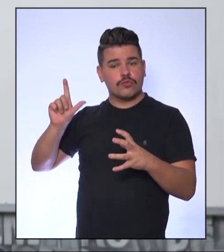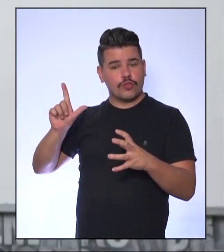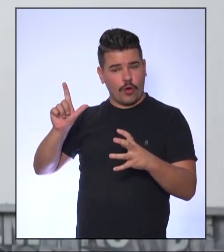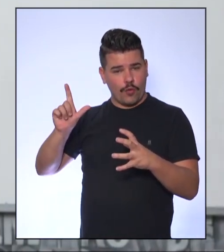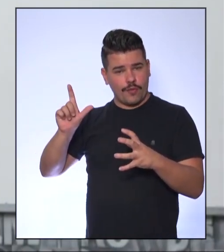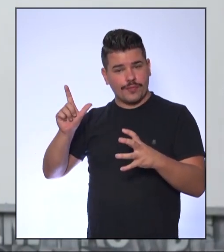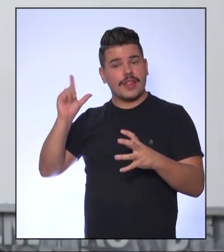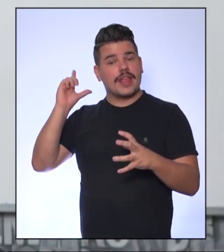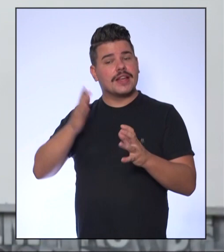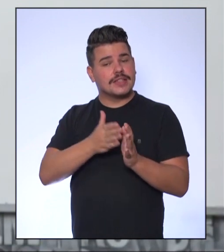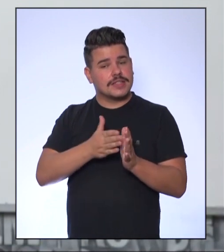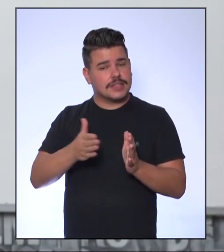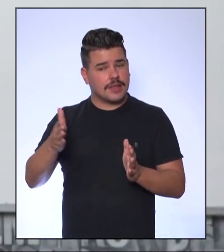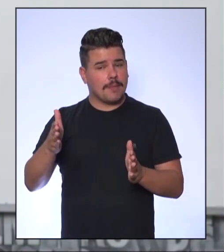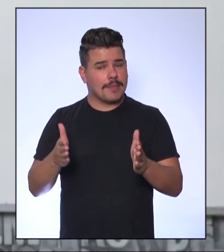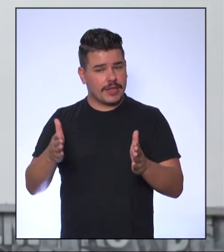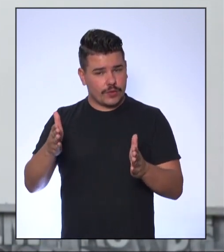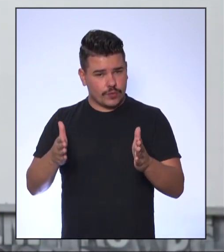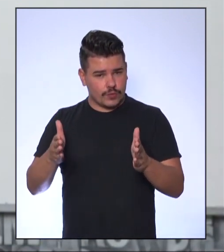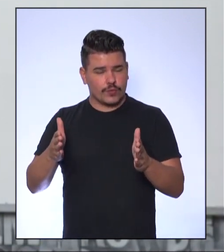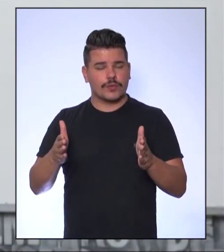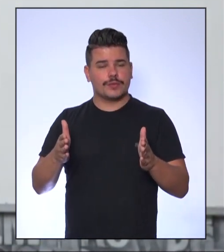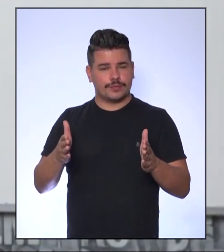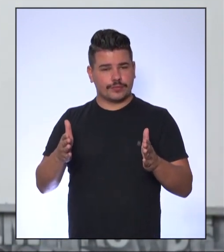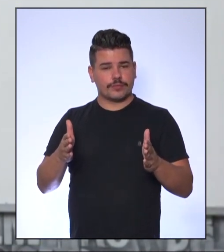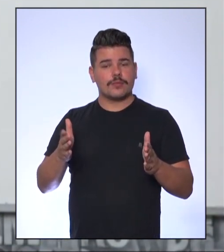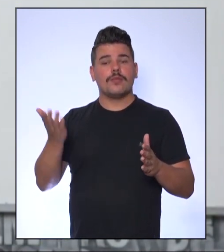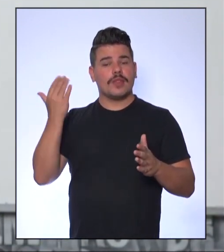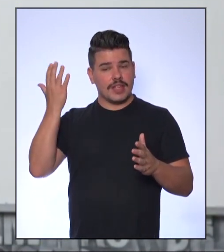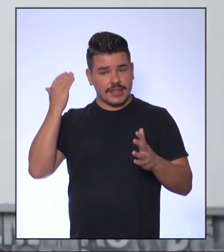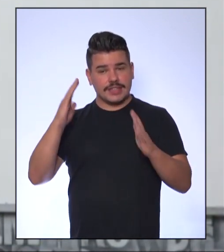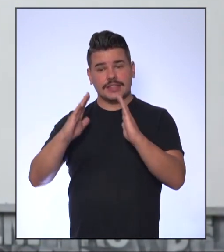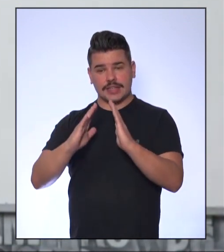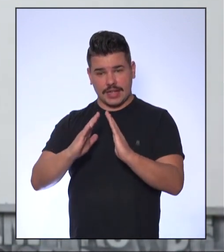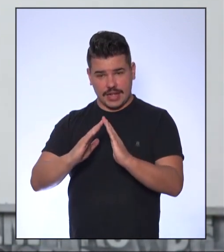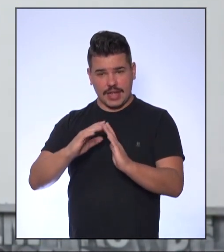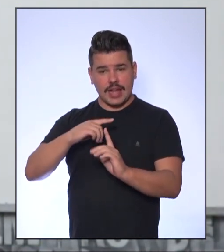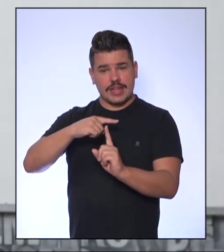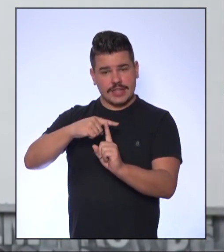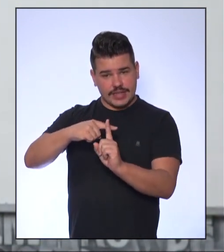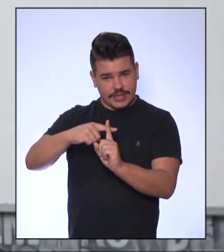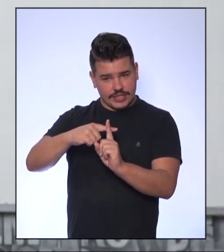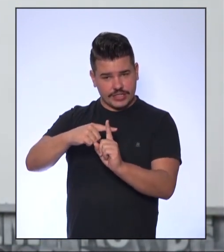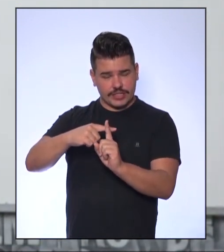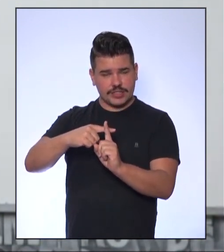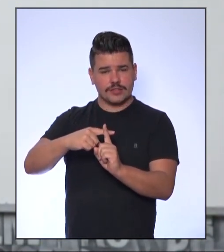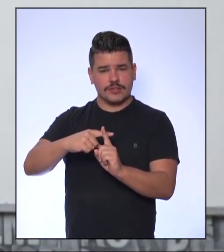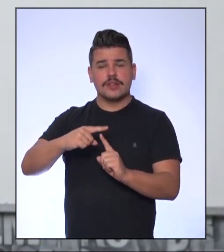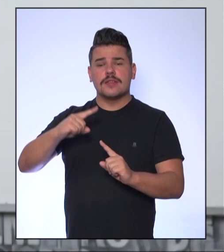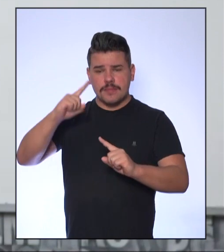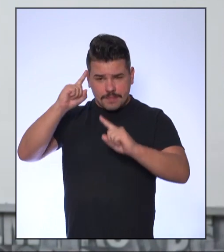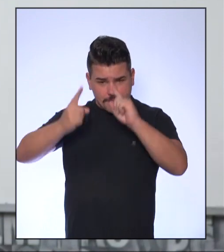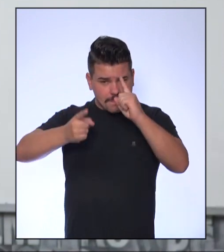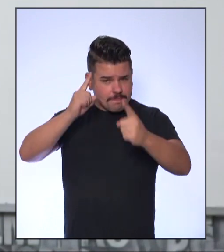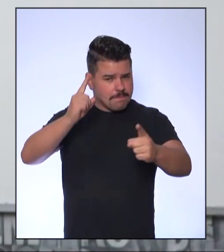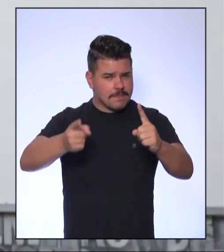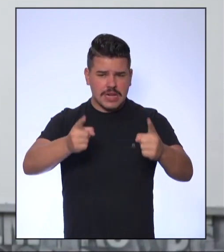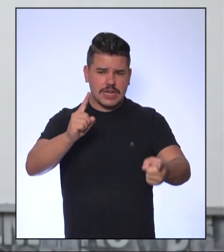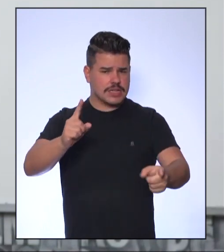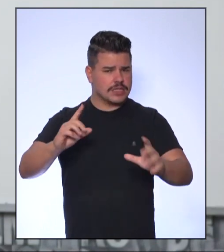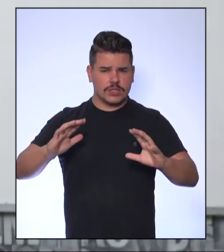Nesta época aqui, né, a igreja domina tudo. Nós temos aqui as duas